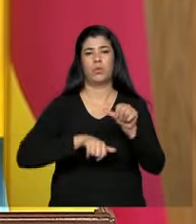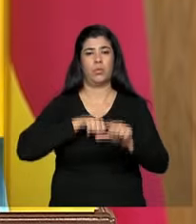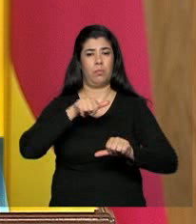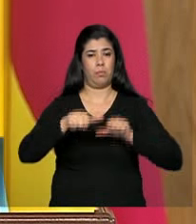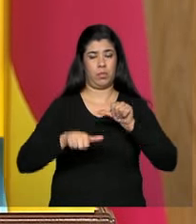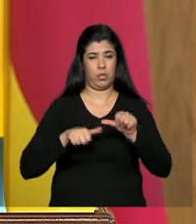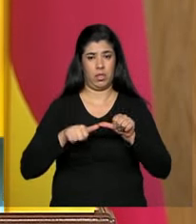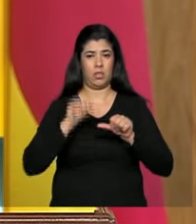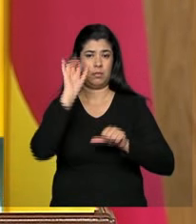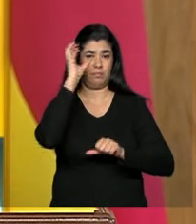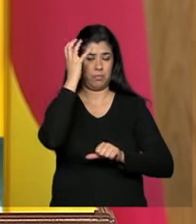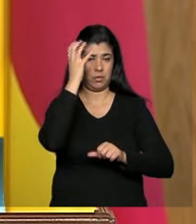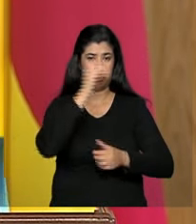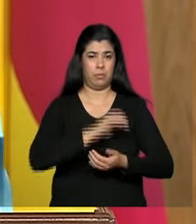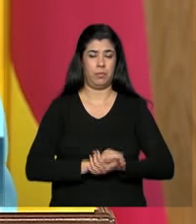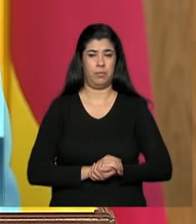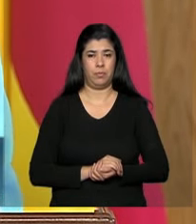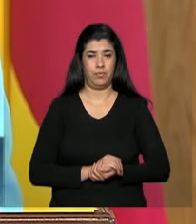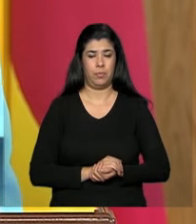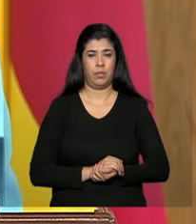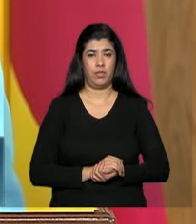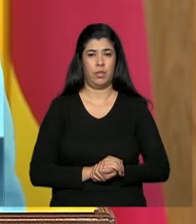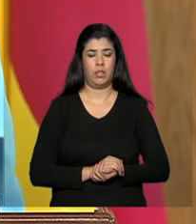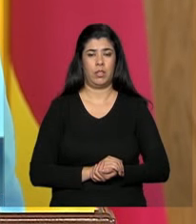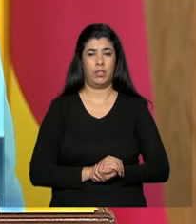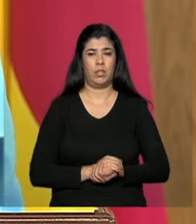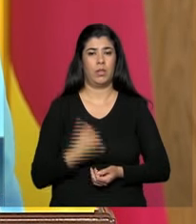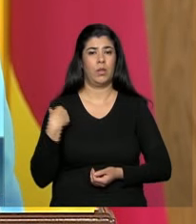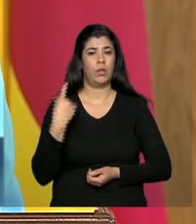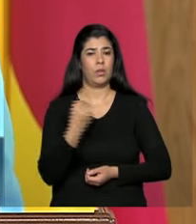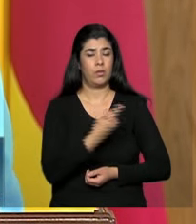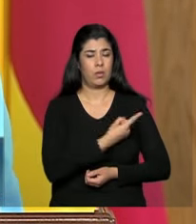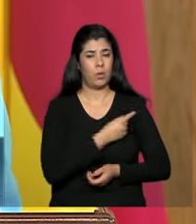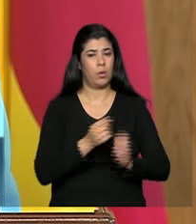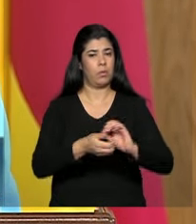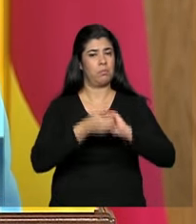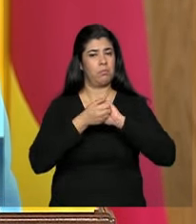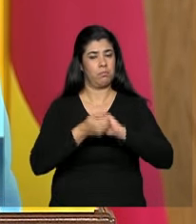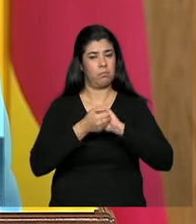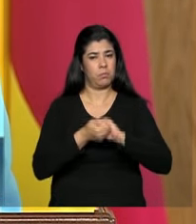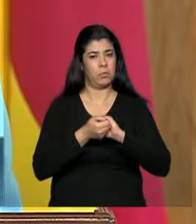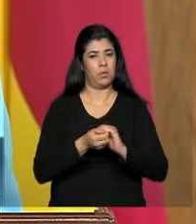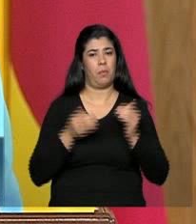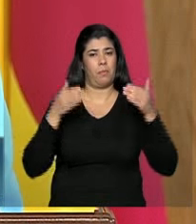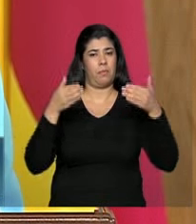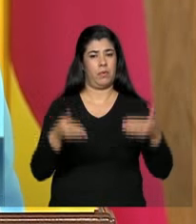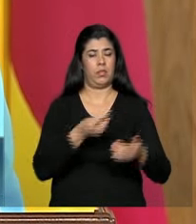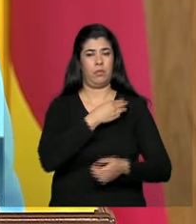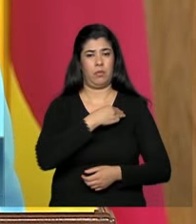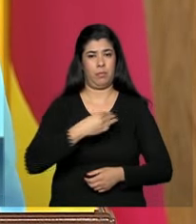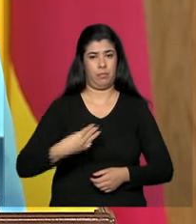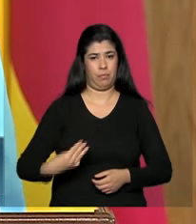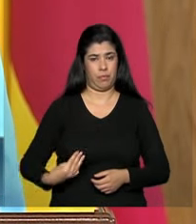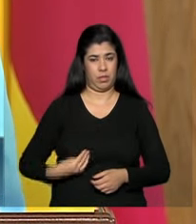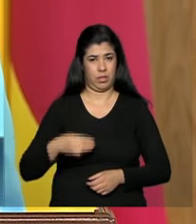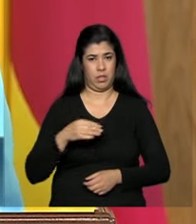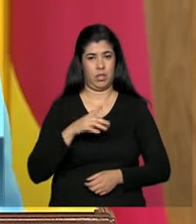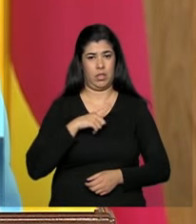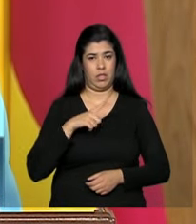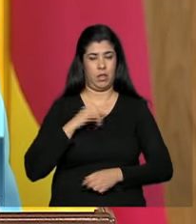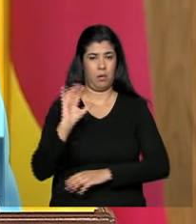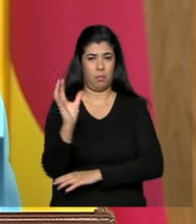mudança do clima. Nós saudamos a participação das ministras do Meio Ambiente no seminário